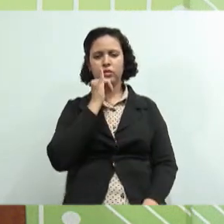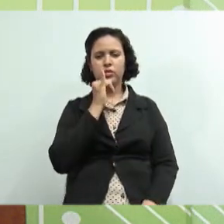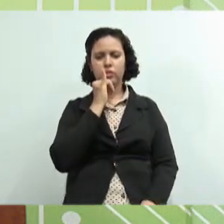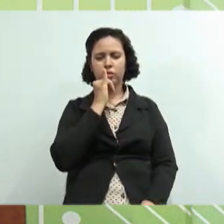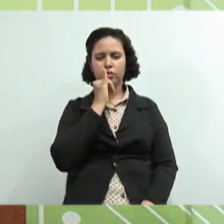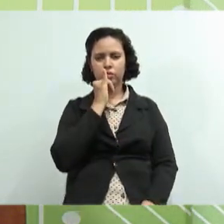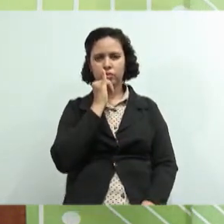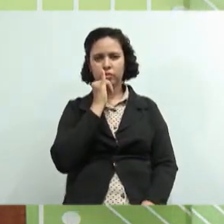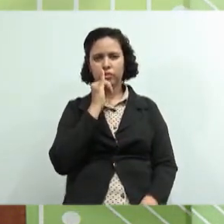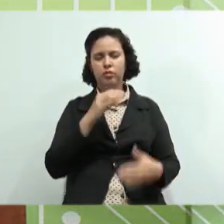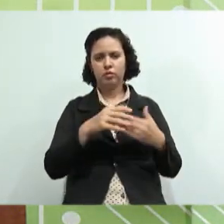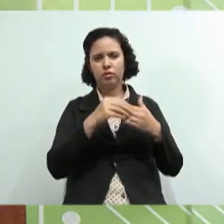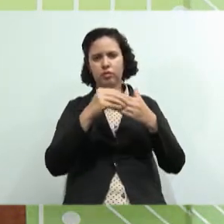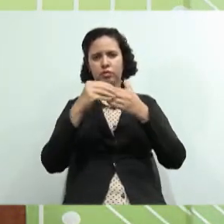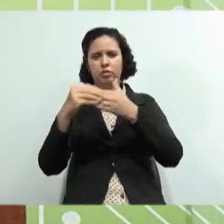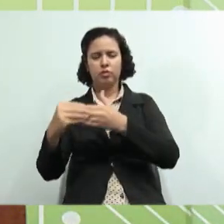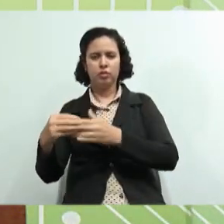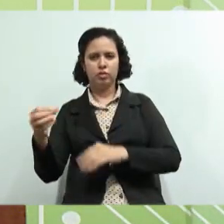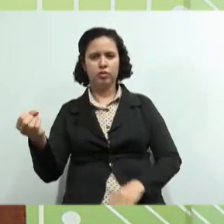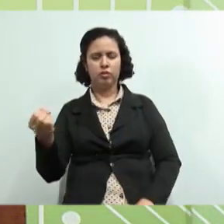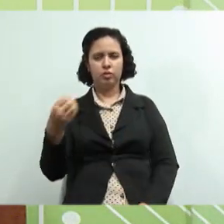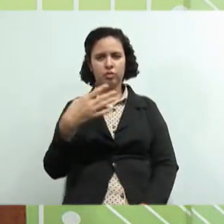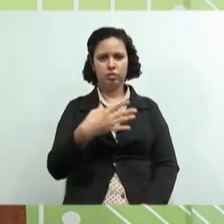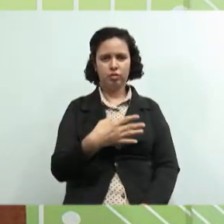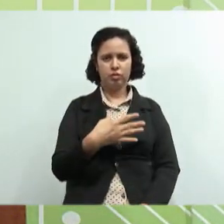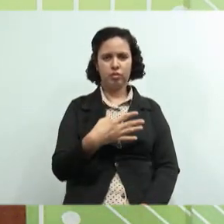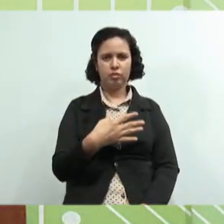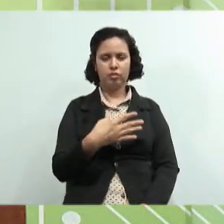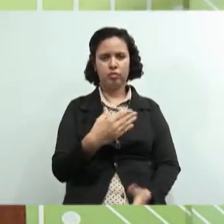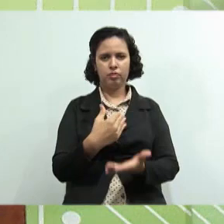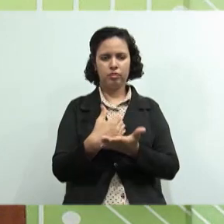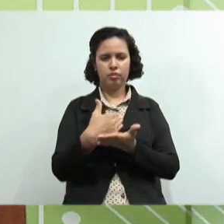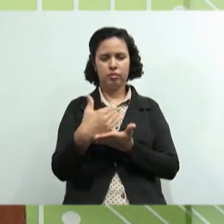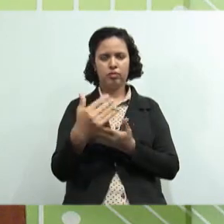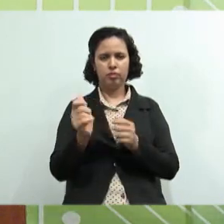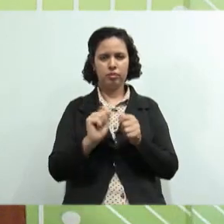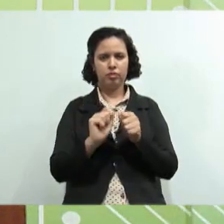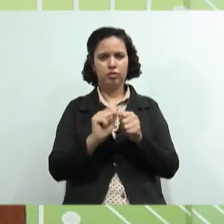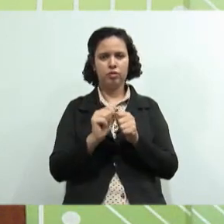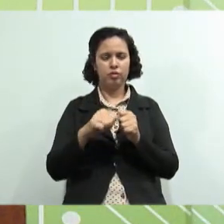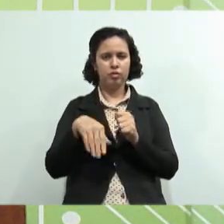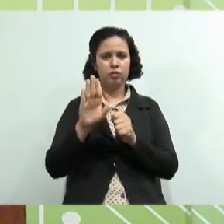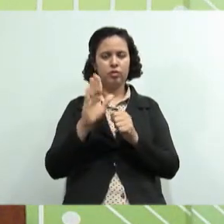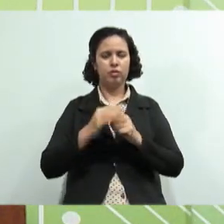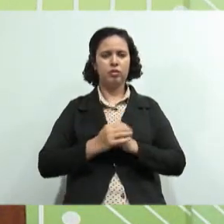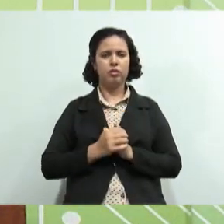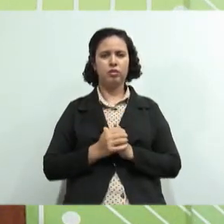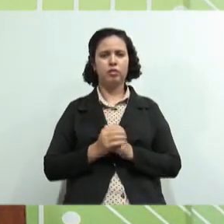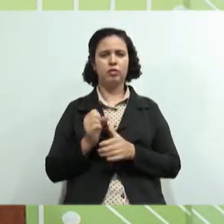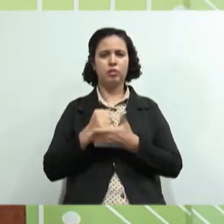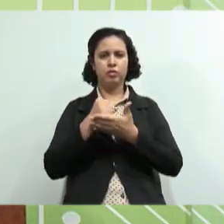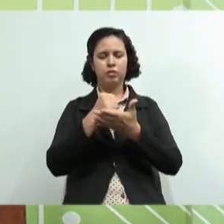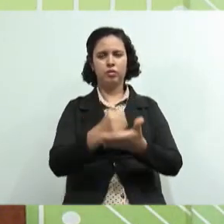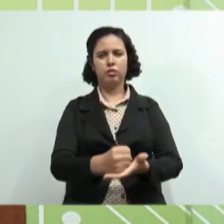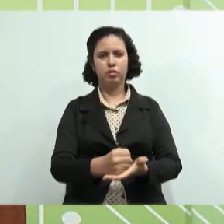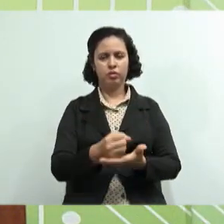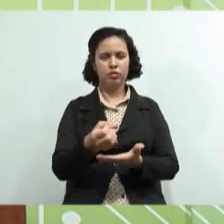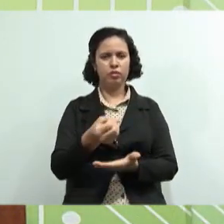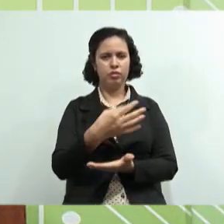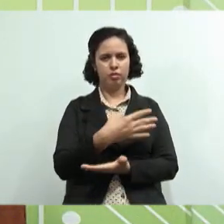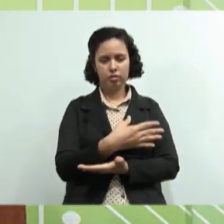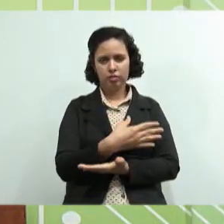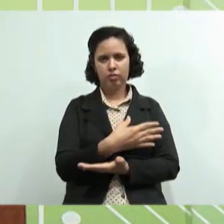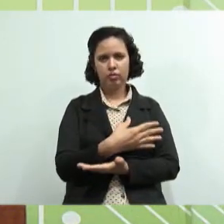vou abrir um novo canteiro para começar a produzir um pouco mais, ou se eu vou trazer um novo equipamento de